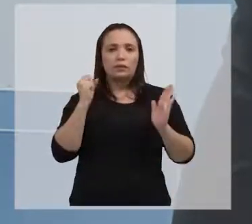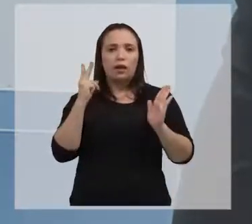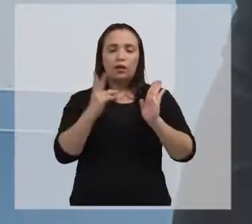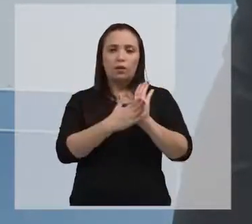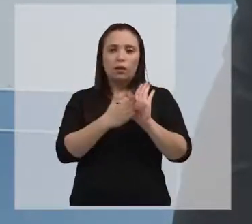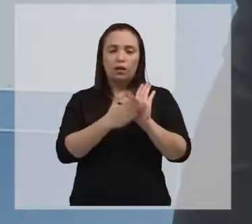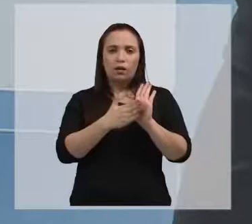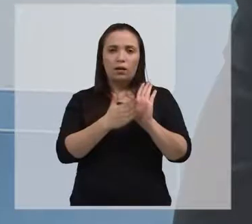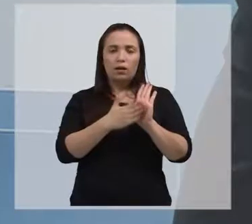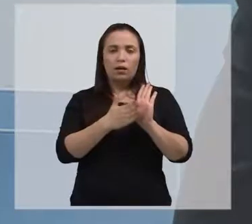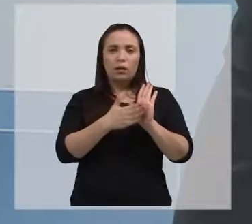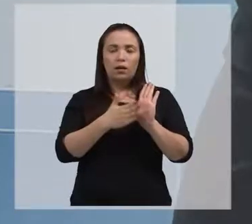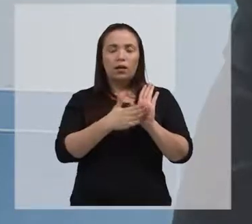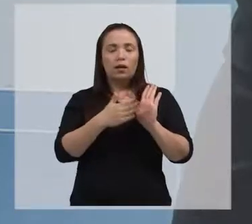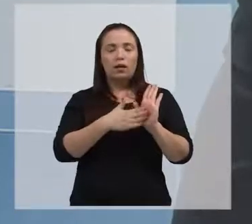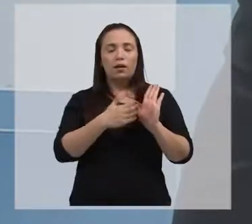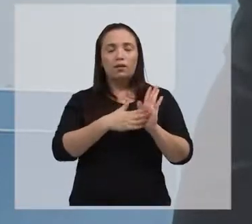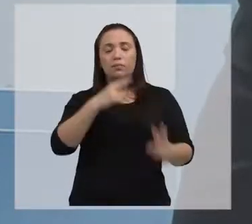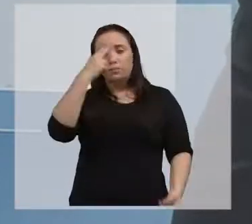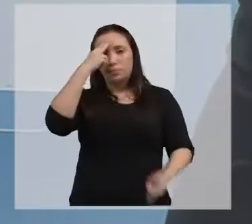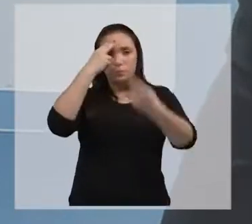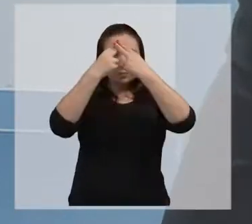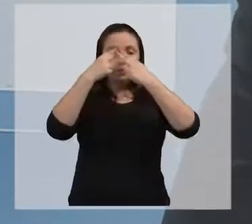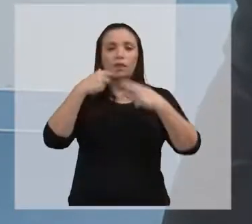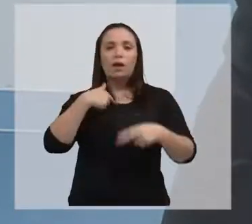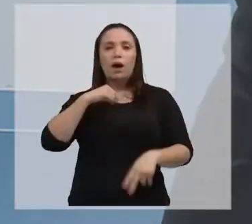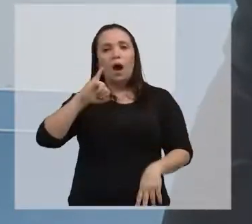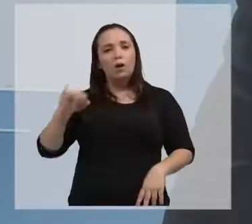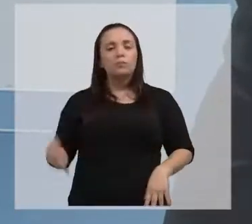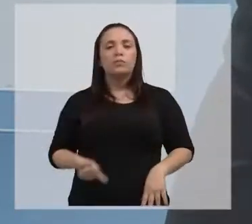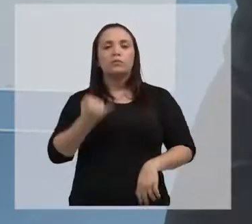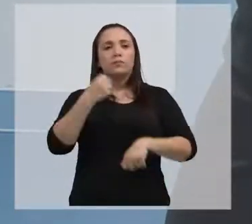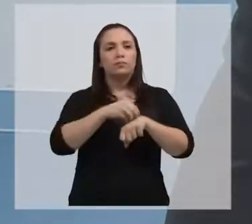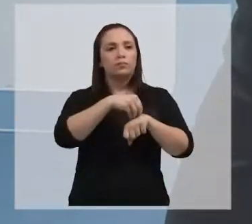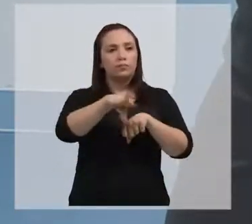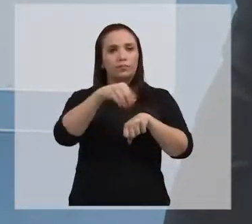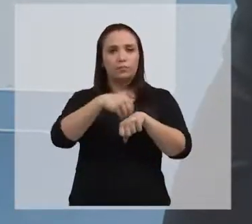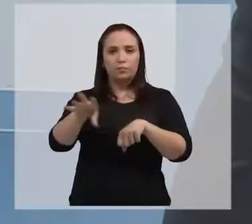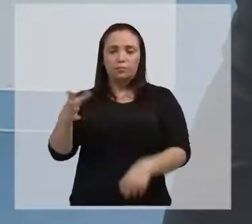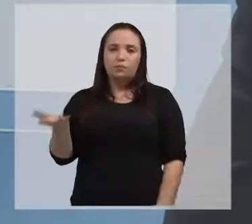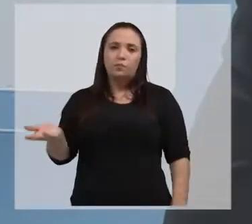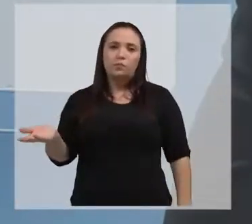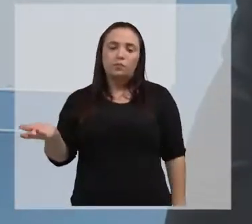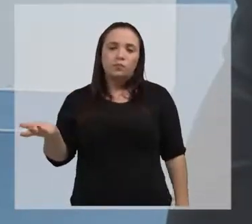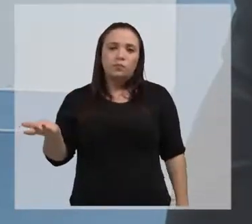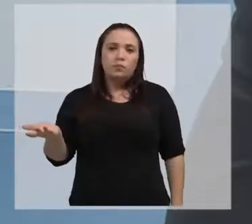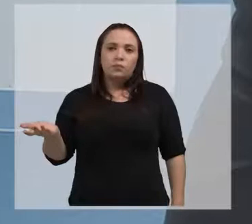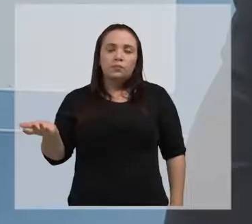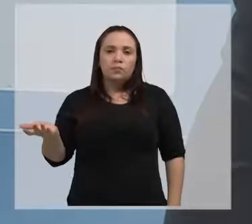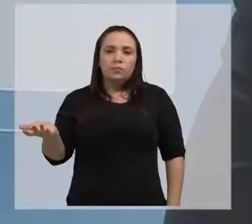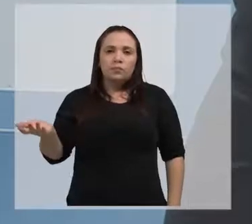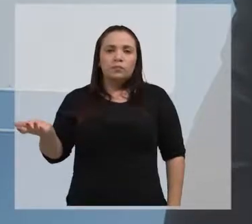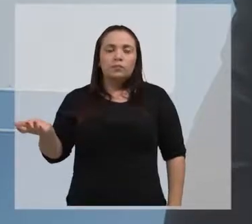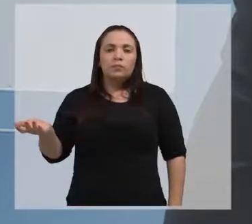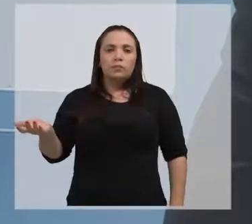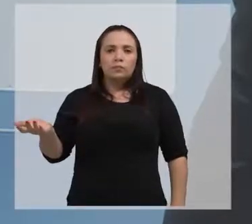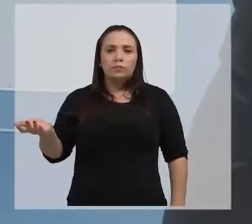o rosto dele aqui, para mim, quando botar aqui, imediatamente ele aparecer, entendeu? Tá aqui,